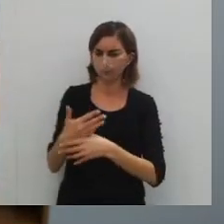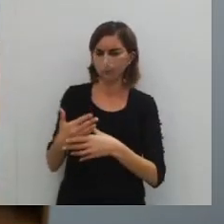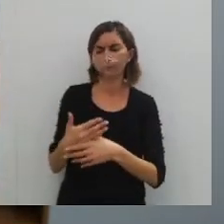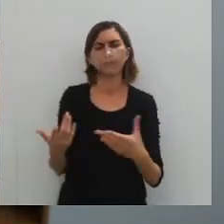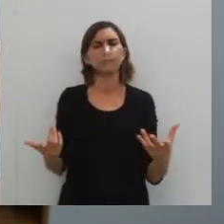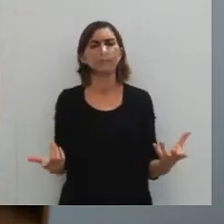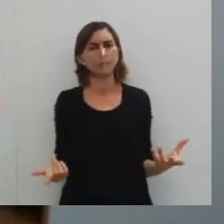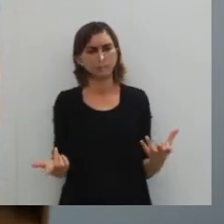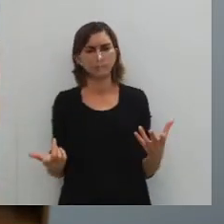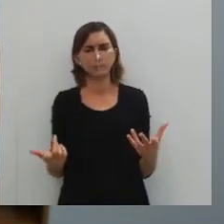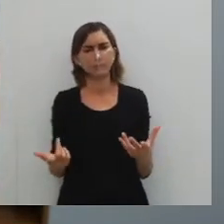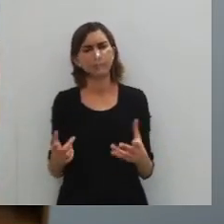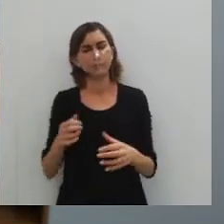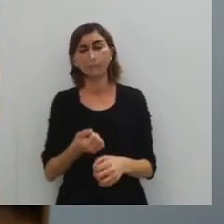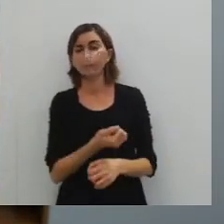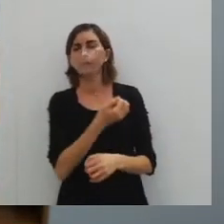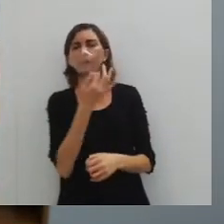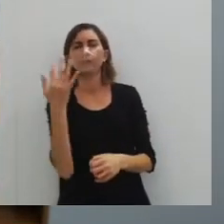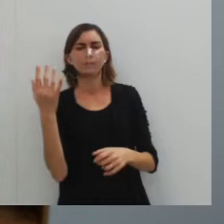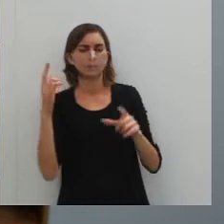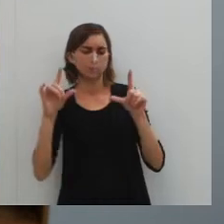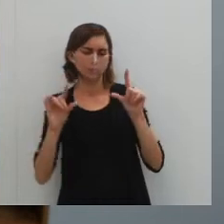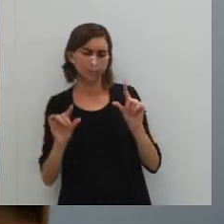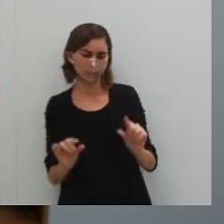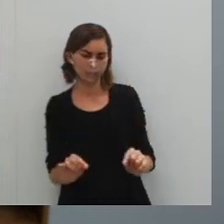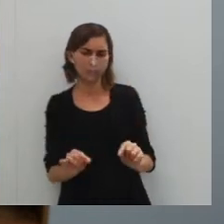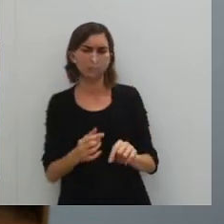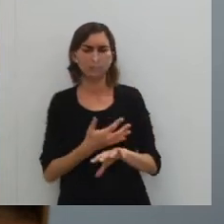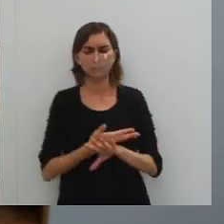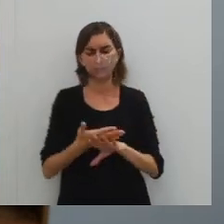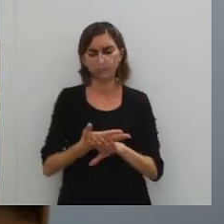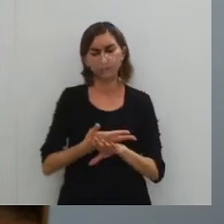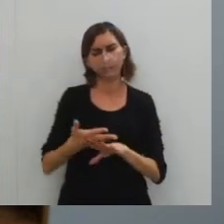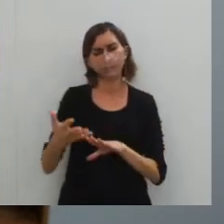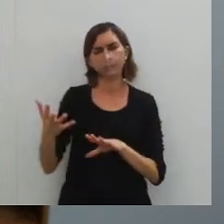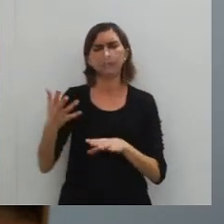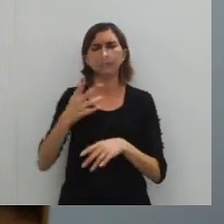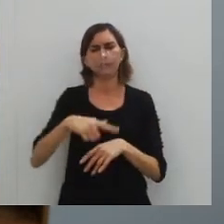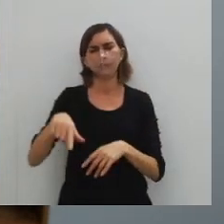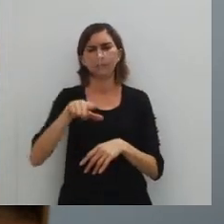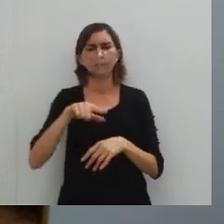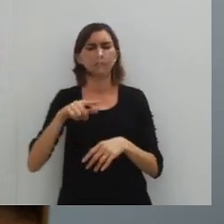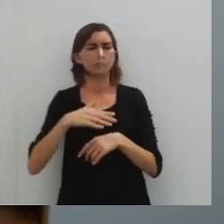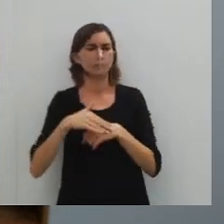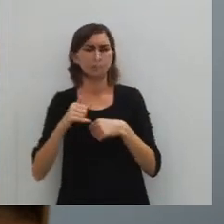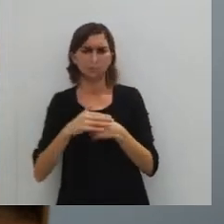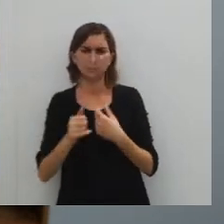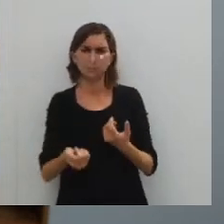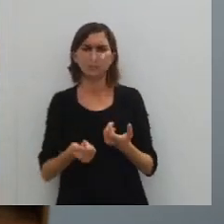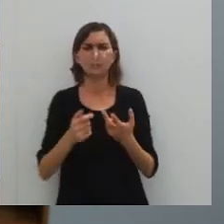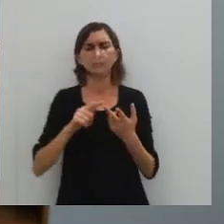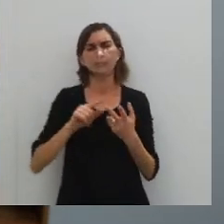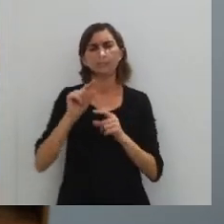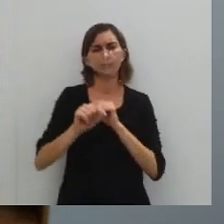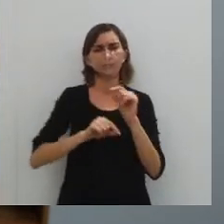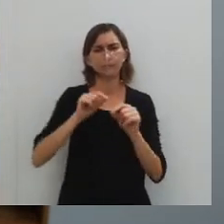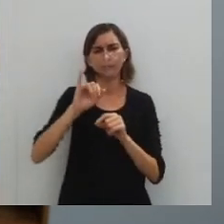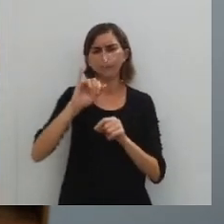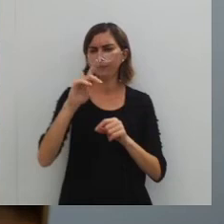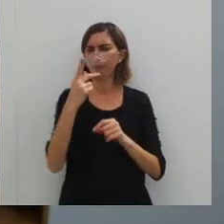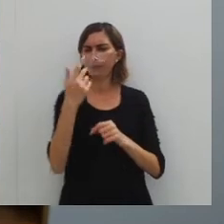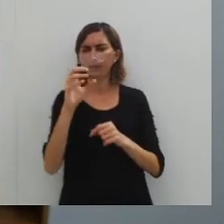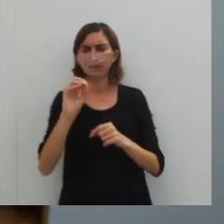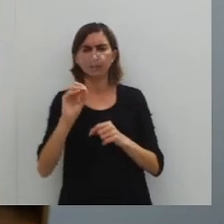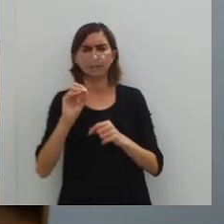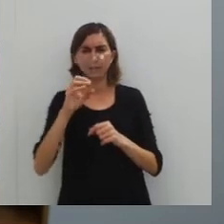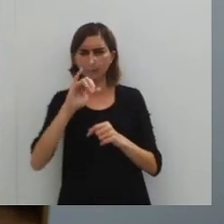com uma quantidade menor de vegetação. Isso é o que a gente chama o fenômeno da ilha de calor.